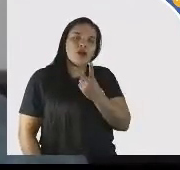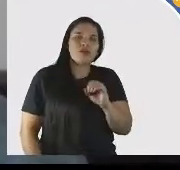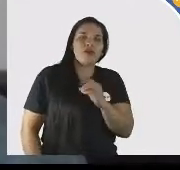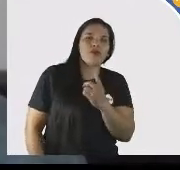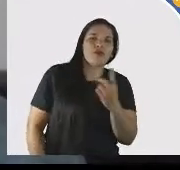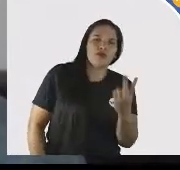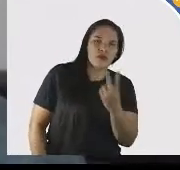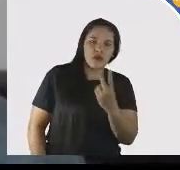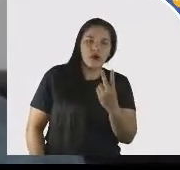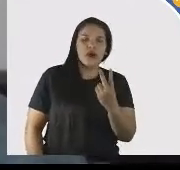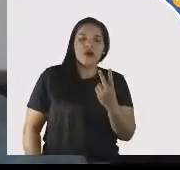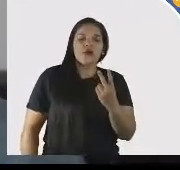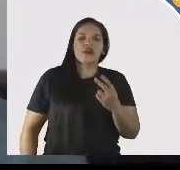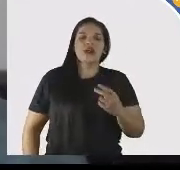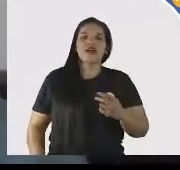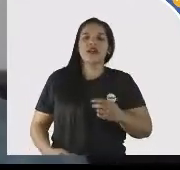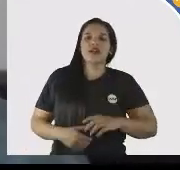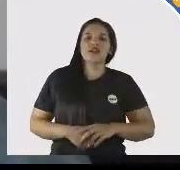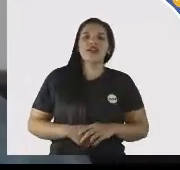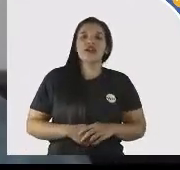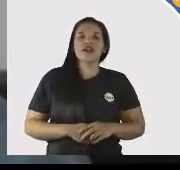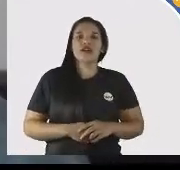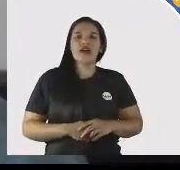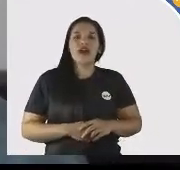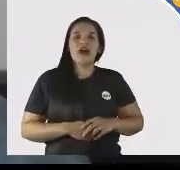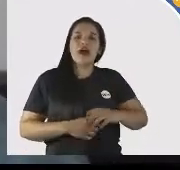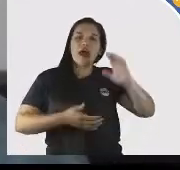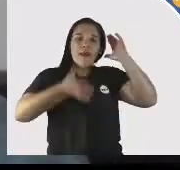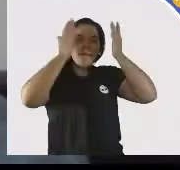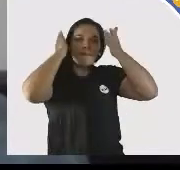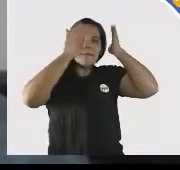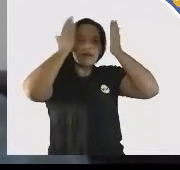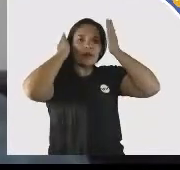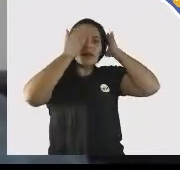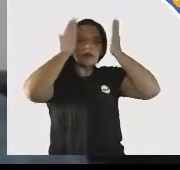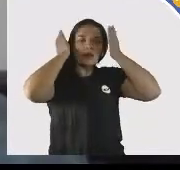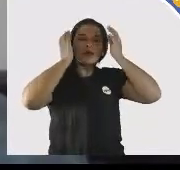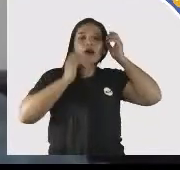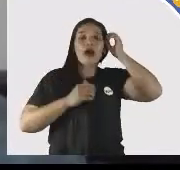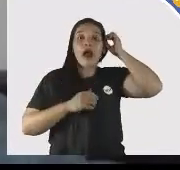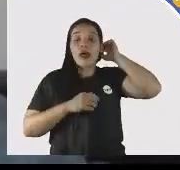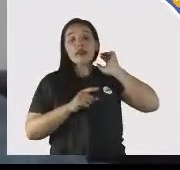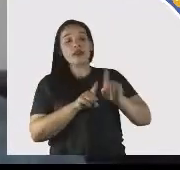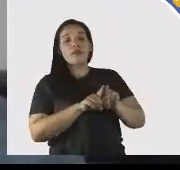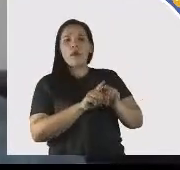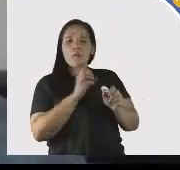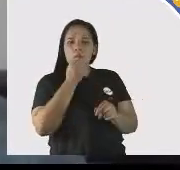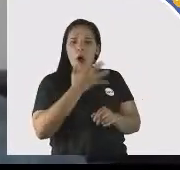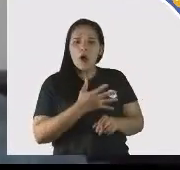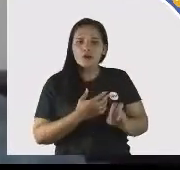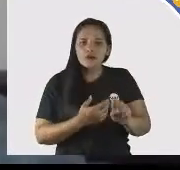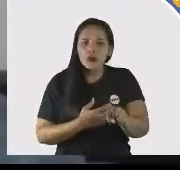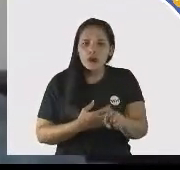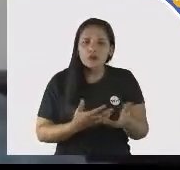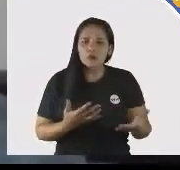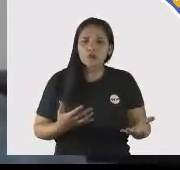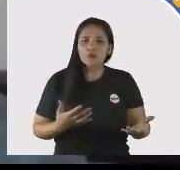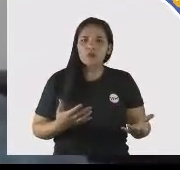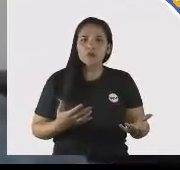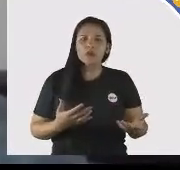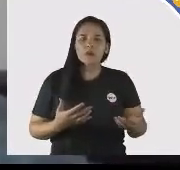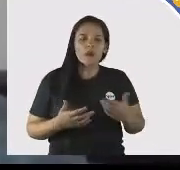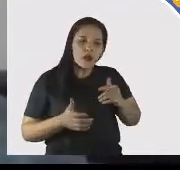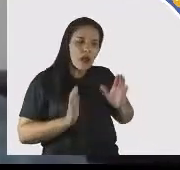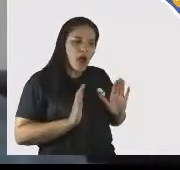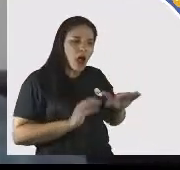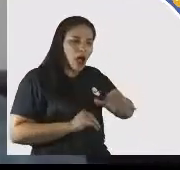é estimamos um crescimento na ordem de 10 porcento isso é um crescimento muito bom frente a2021 então segmento